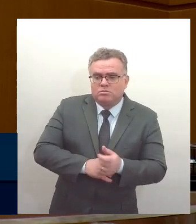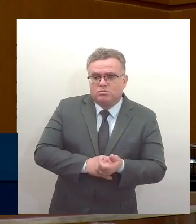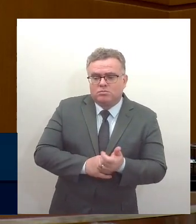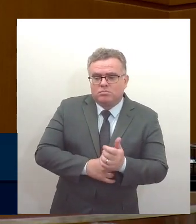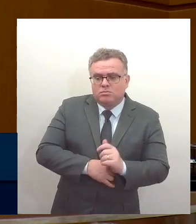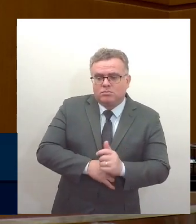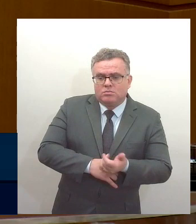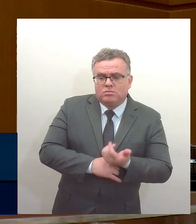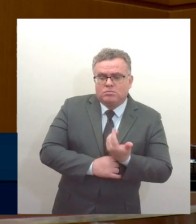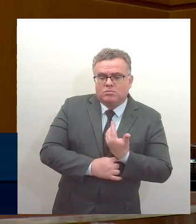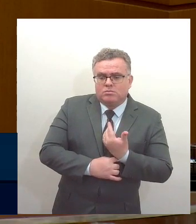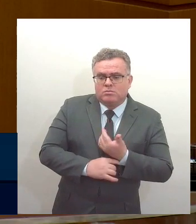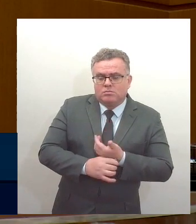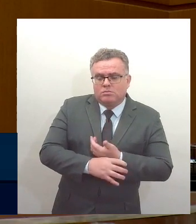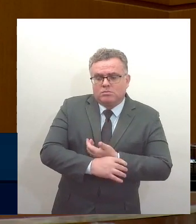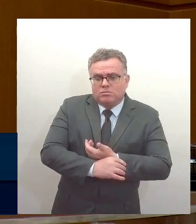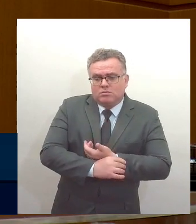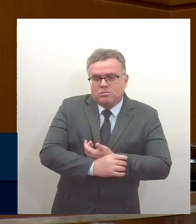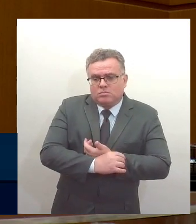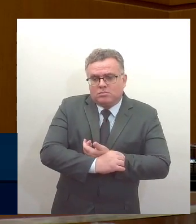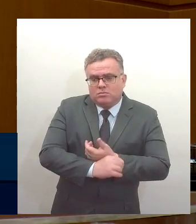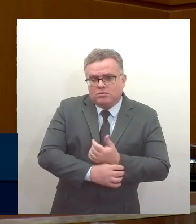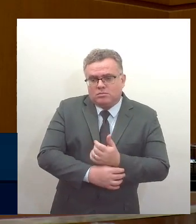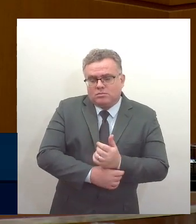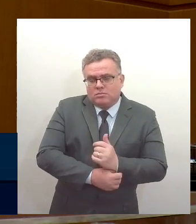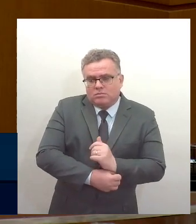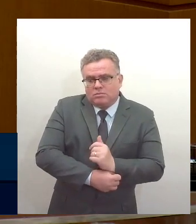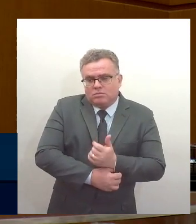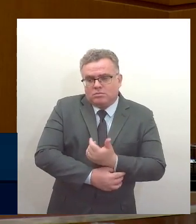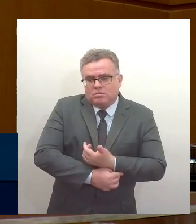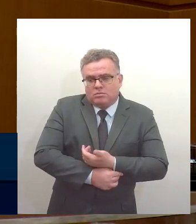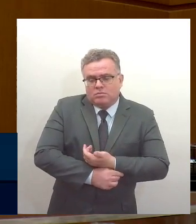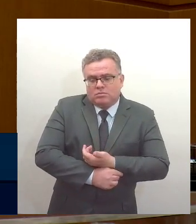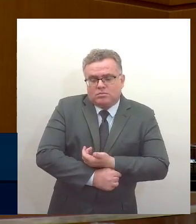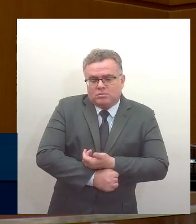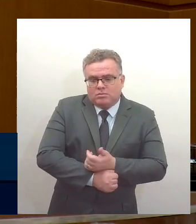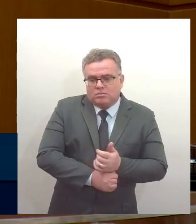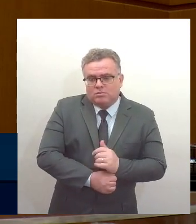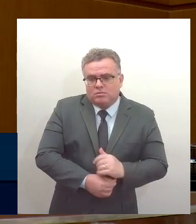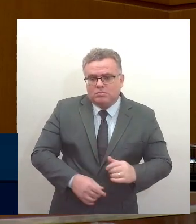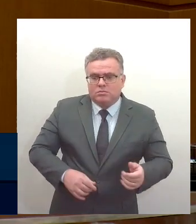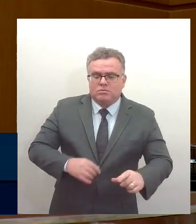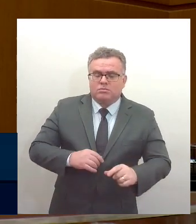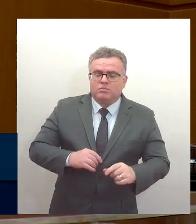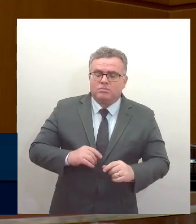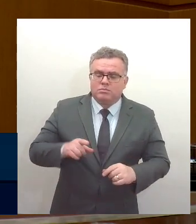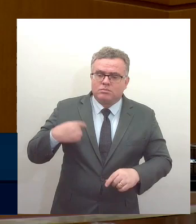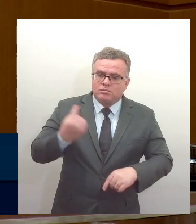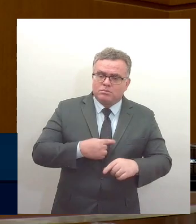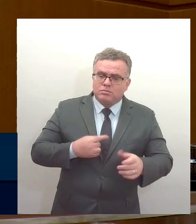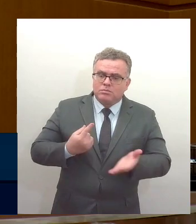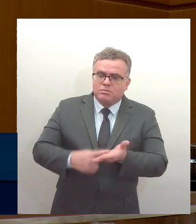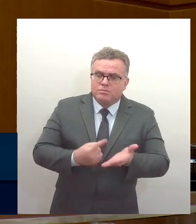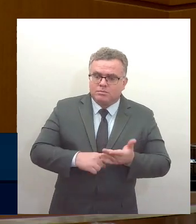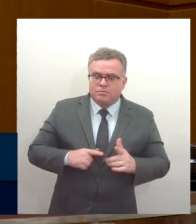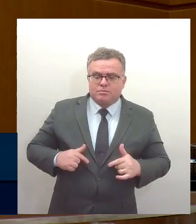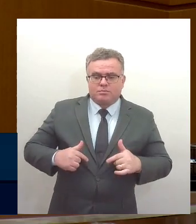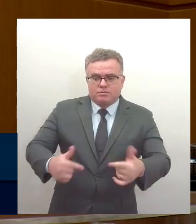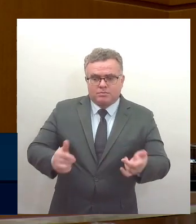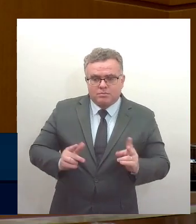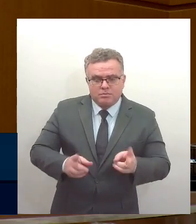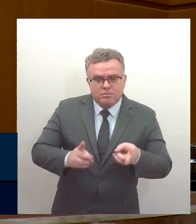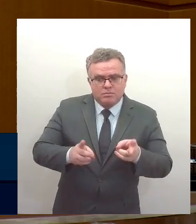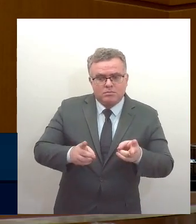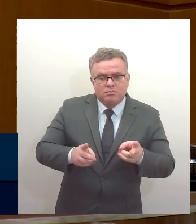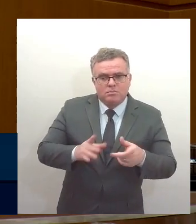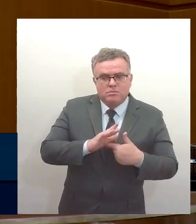para poder estar mudando, né, da forma que a gente gostaria que fosse mudado. Mas,